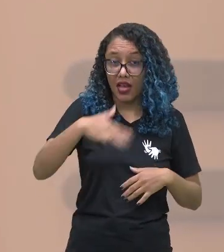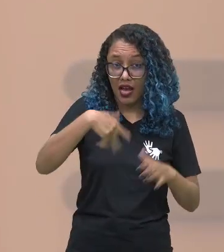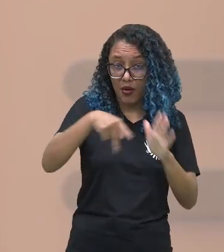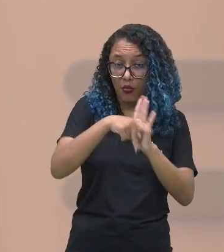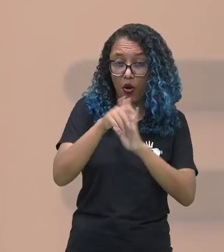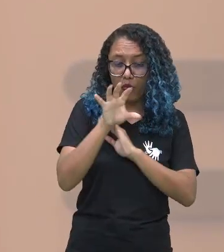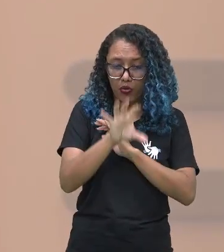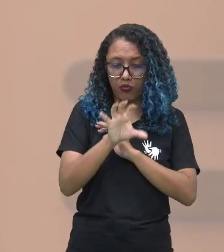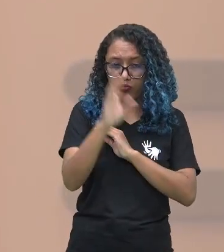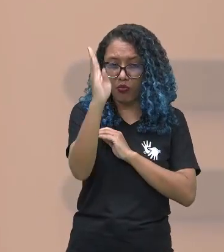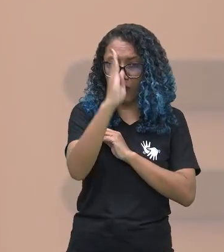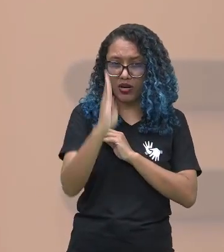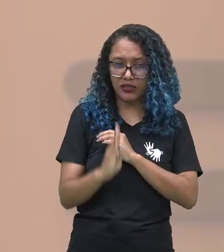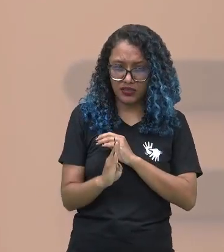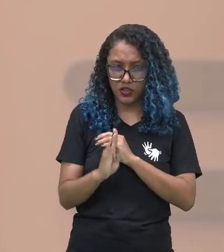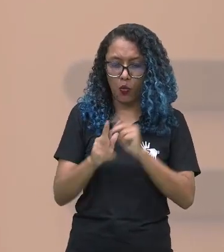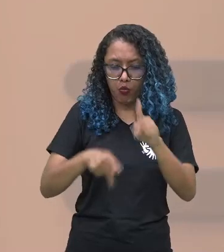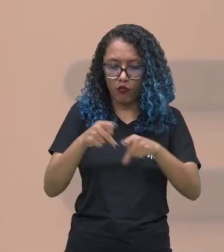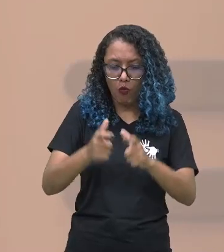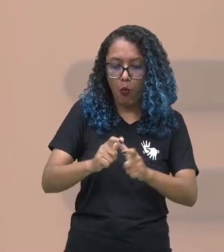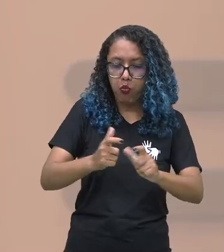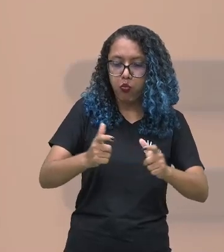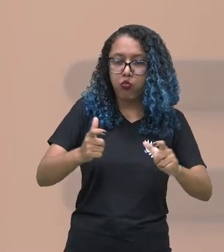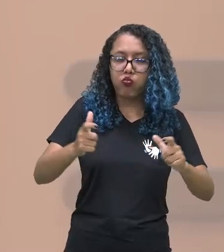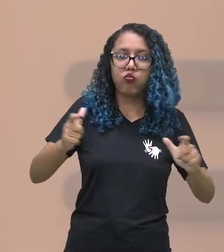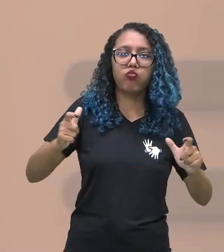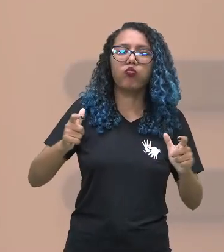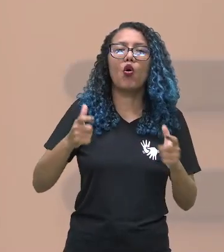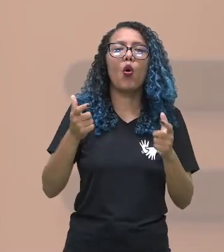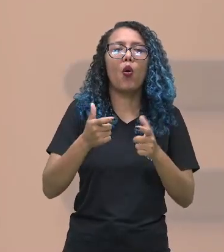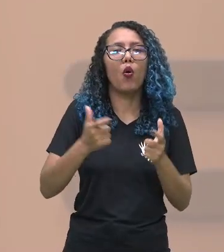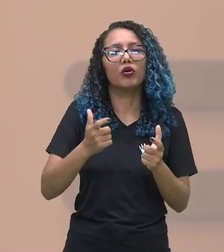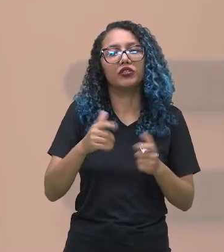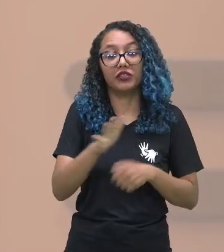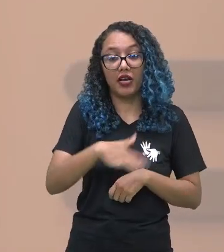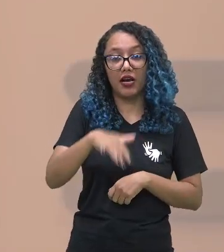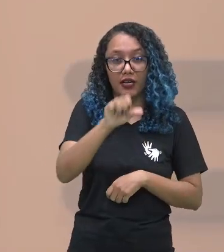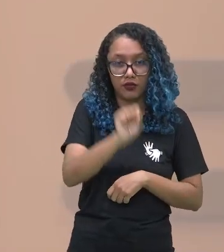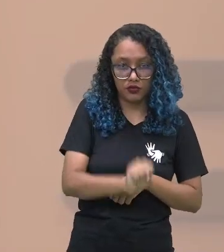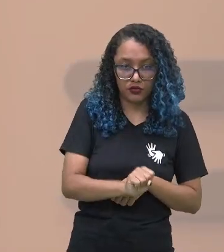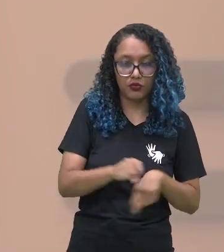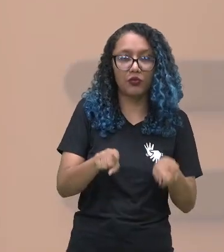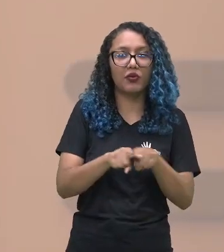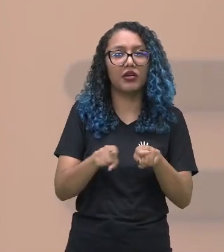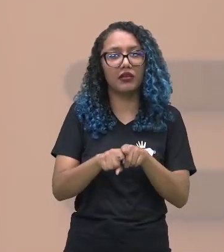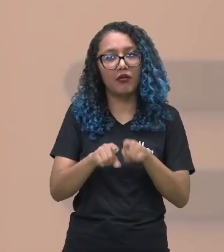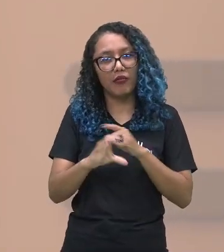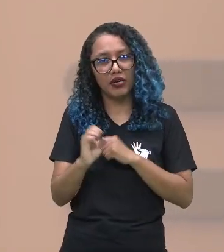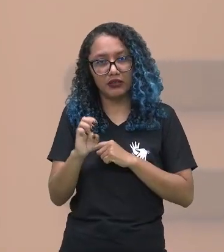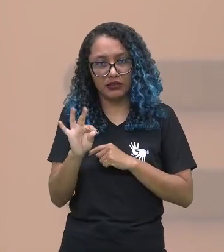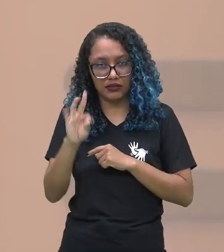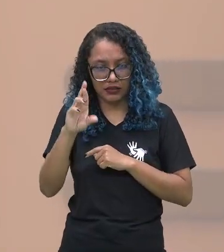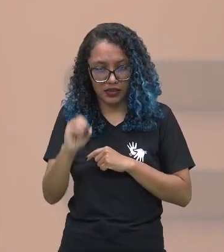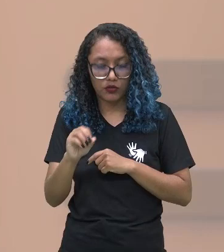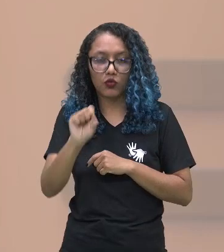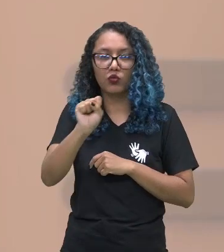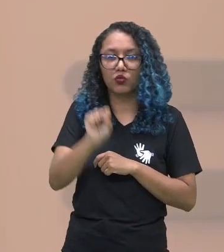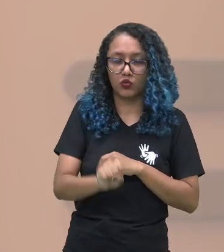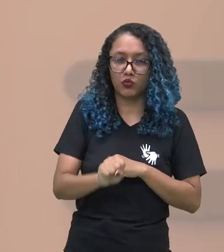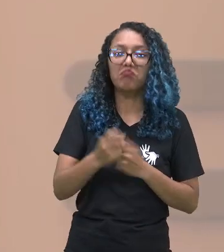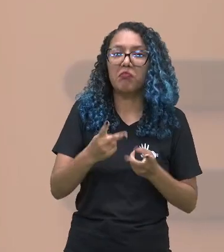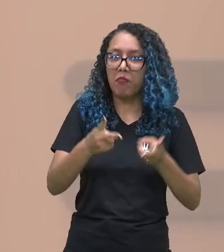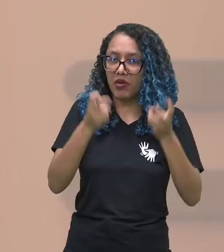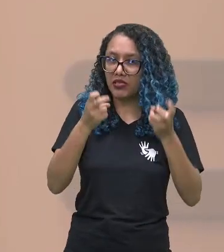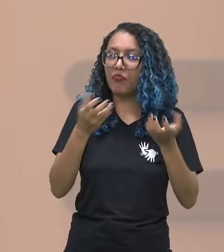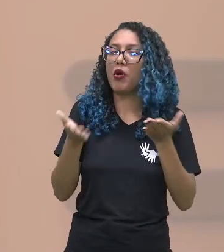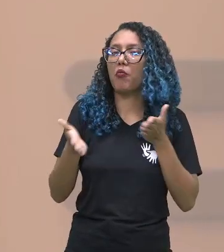densa população e um denso povoamento era o sul e o centro-sul. Isto ele percebeu lá no século